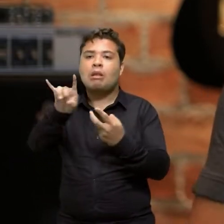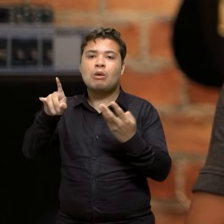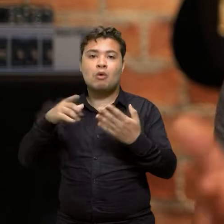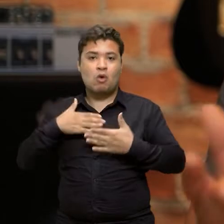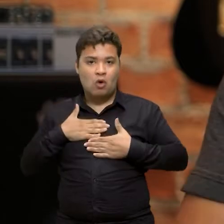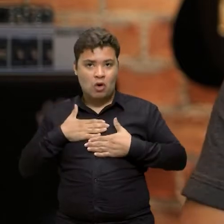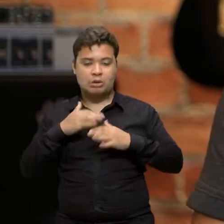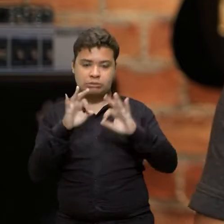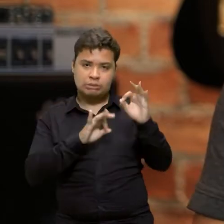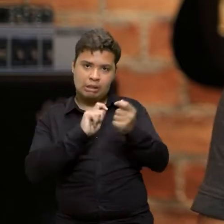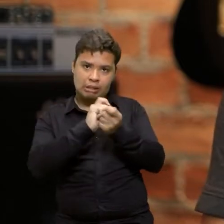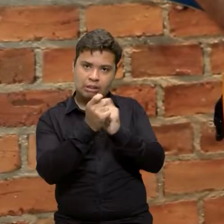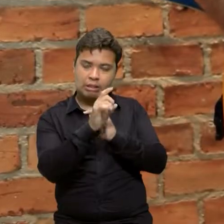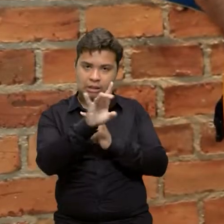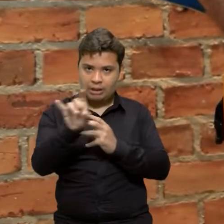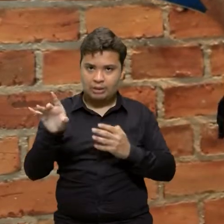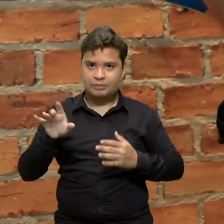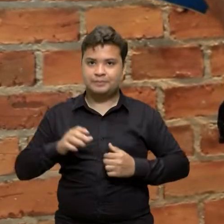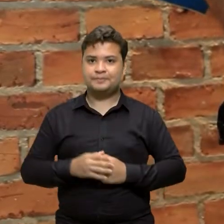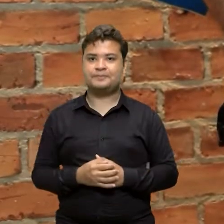Aí sim a guitarra está pronta para ser usada.